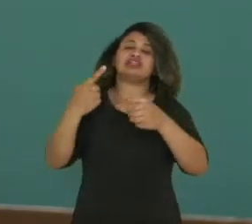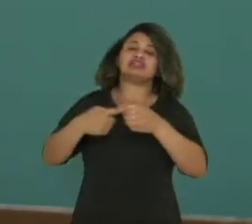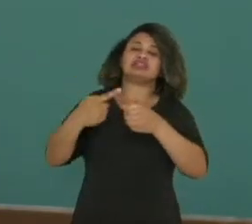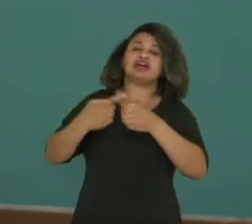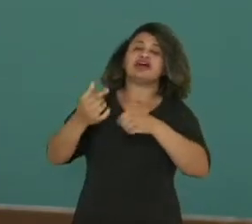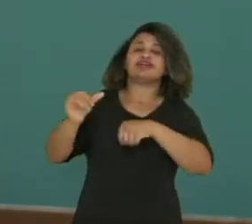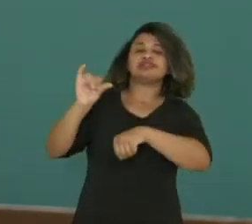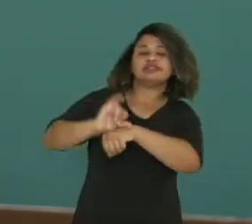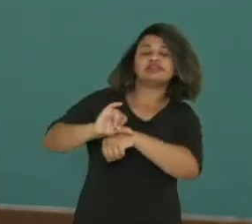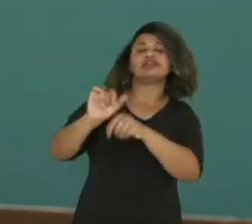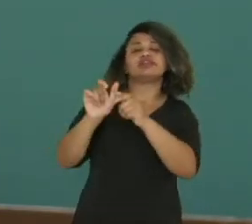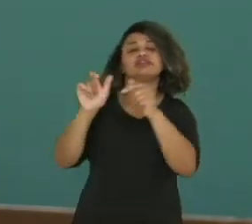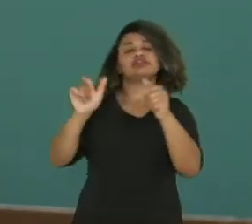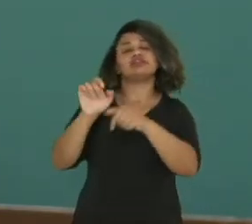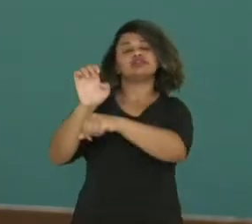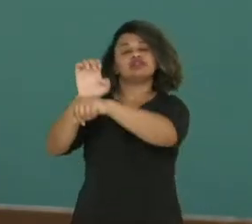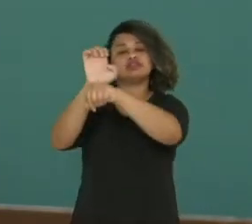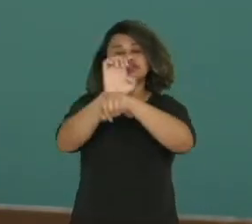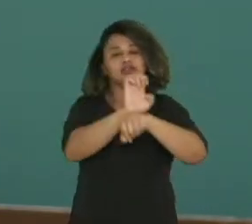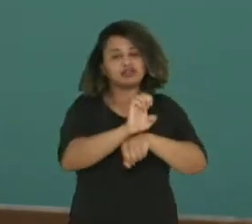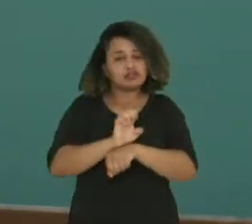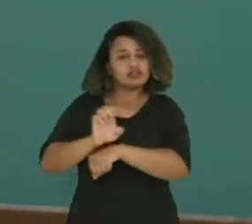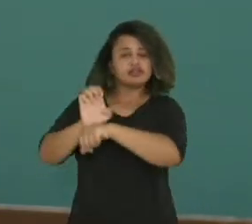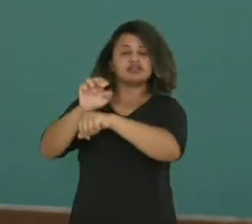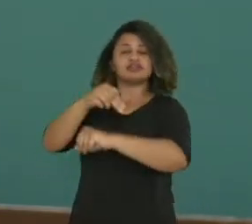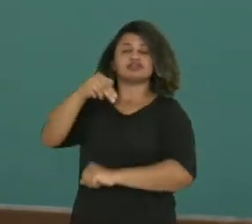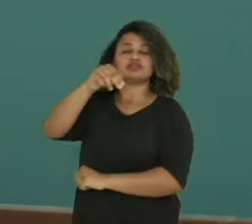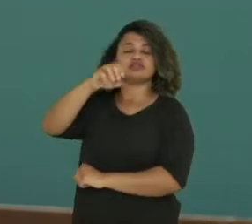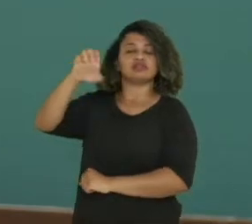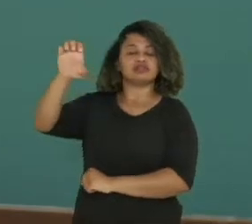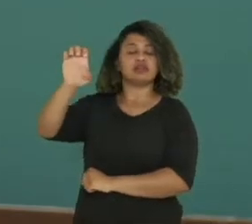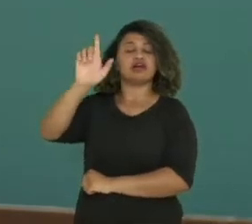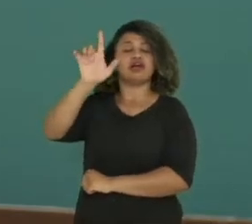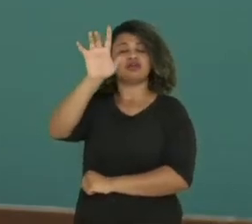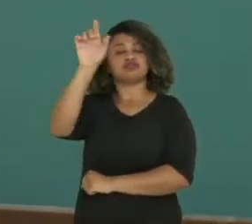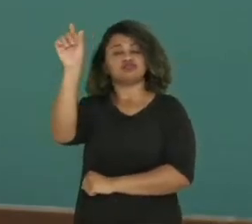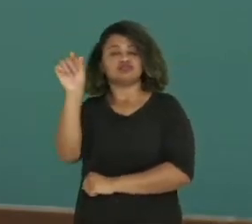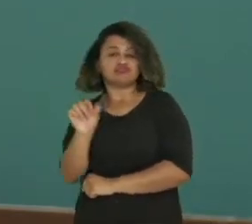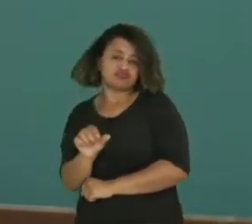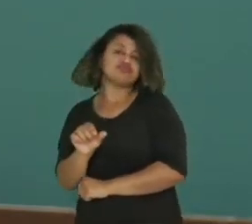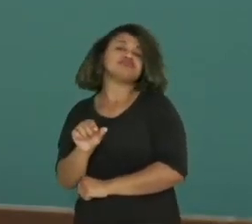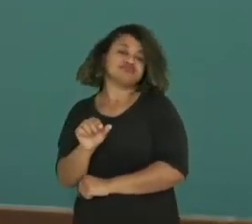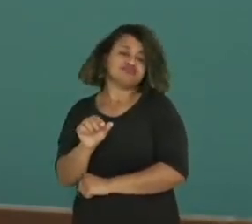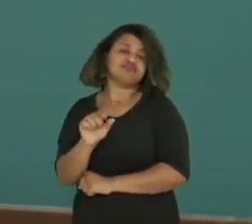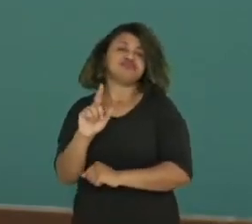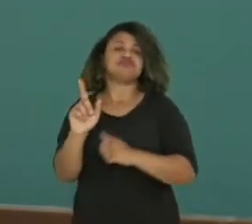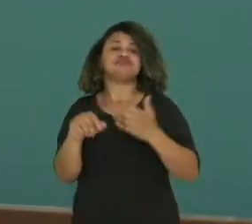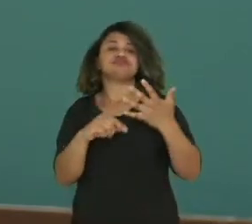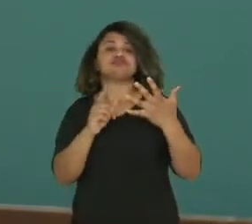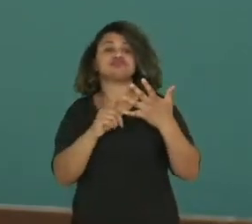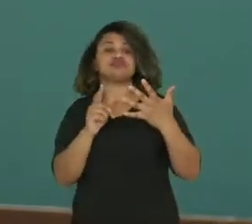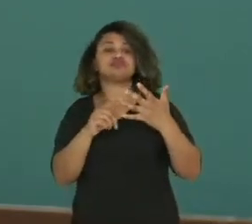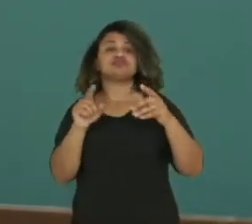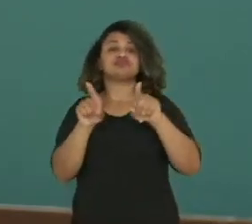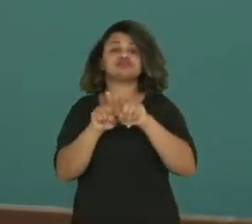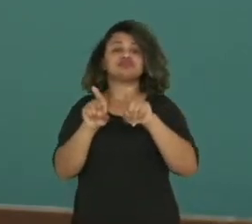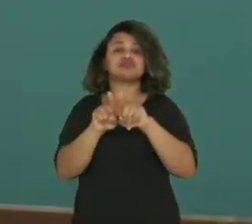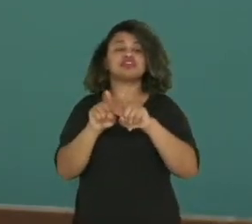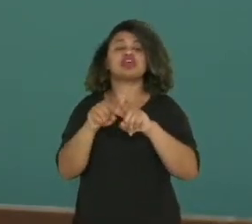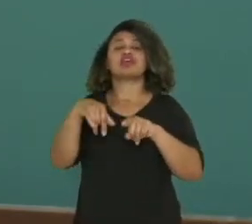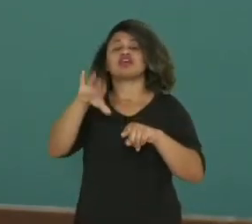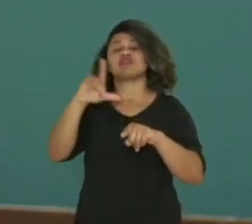da maioria dos estados do Nordeste ficam nesta parte chamada Zona da Mata. É também a